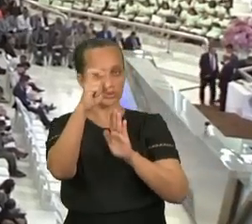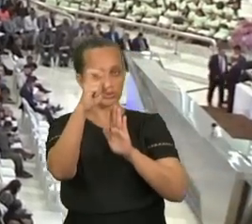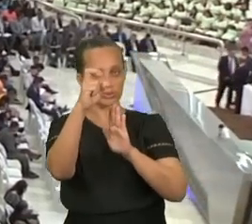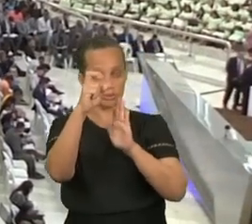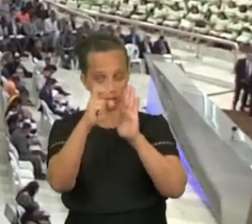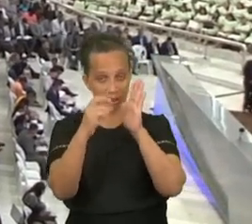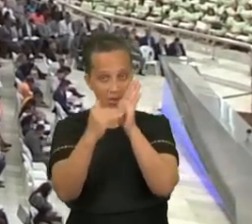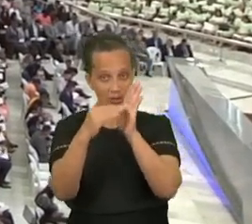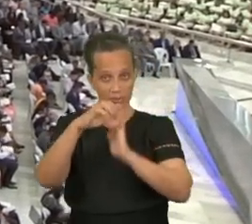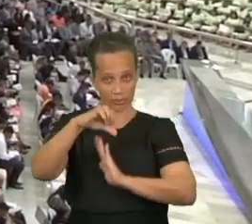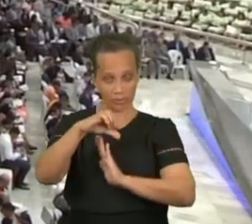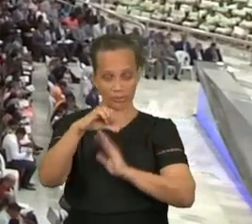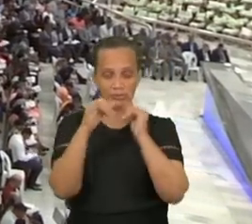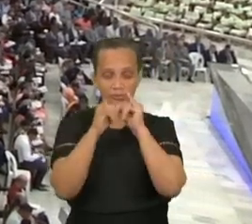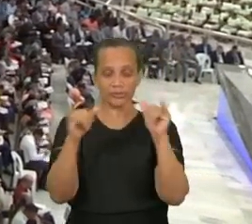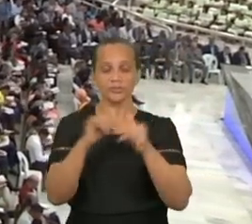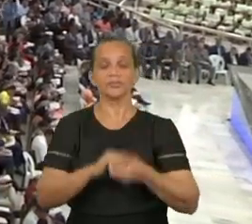nos diz assim